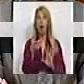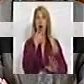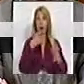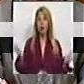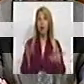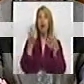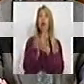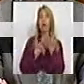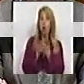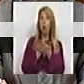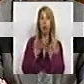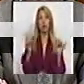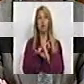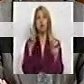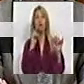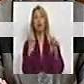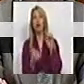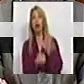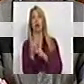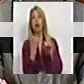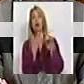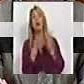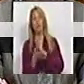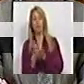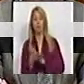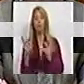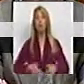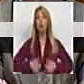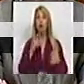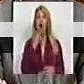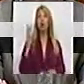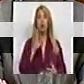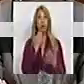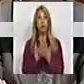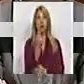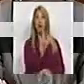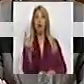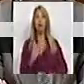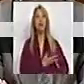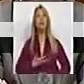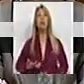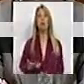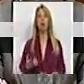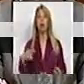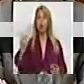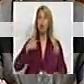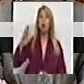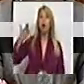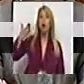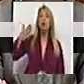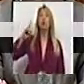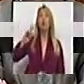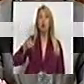não criamos emprego. E a melhor resposta que temos a dar a cada um dos desempregados é que temos como prioridade da nossa